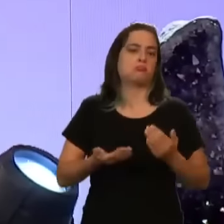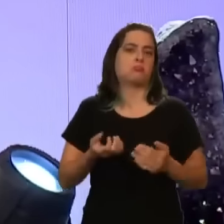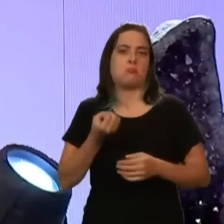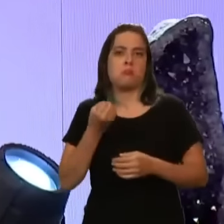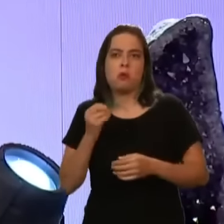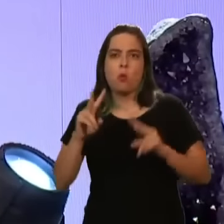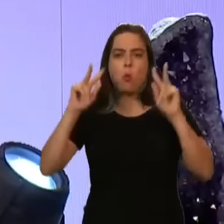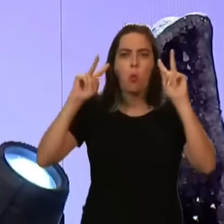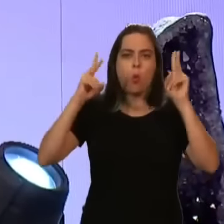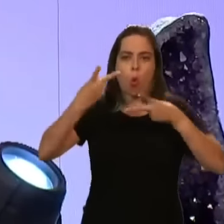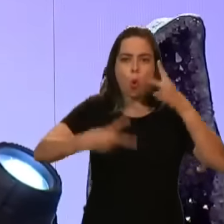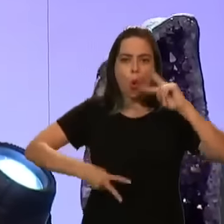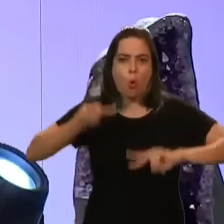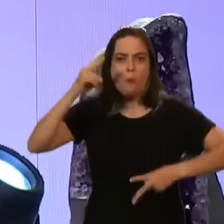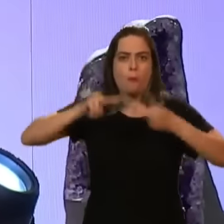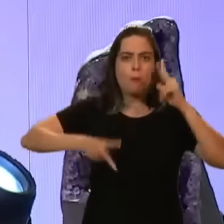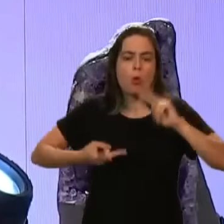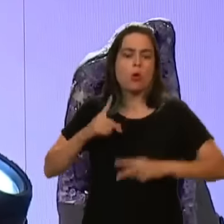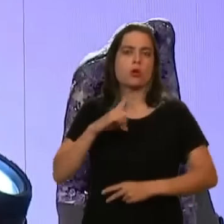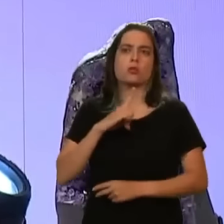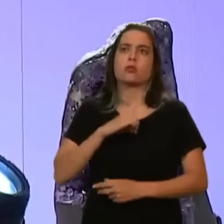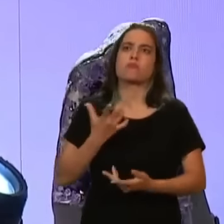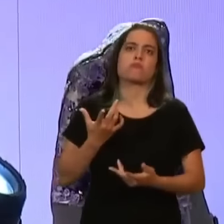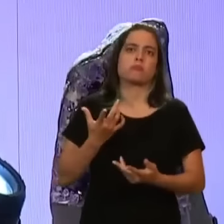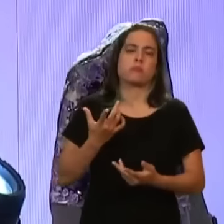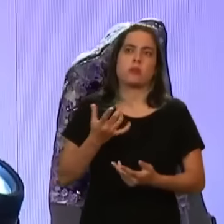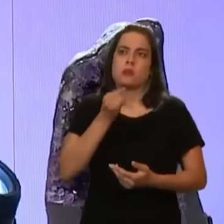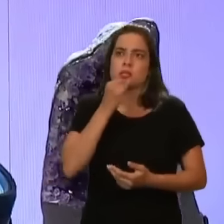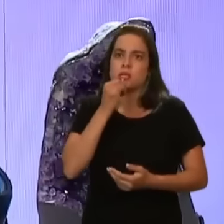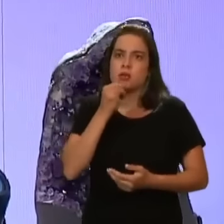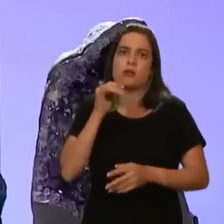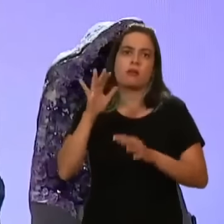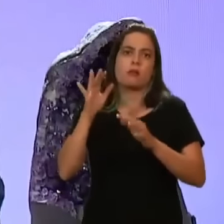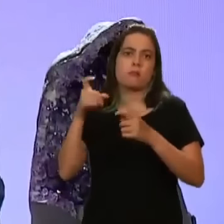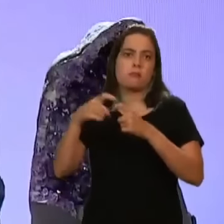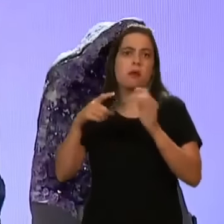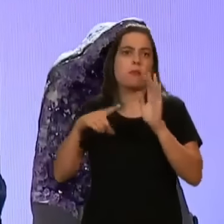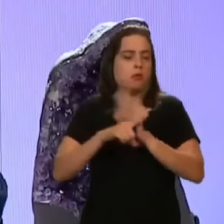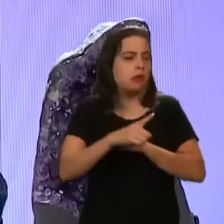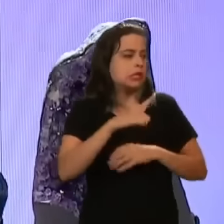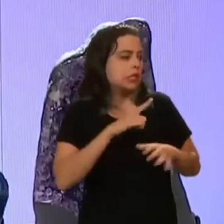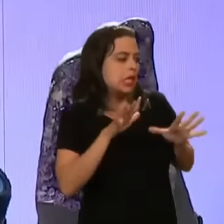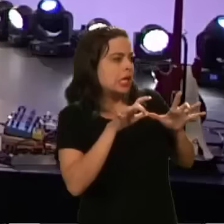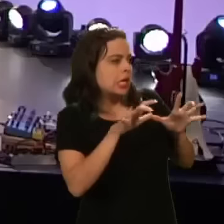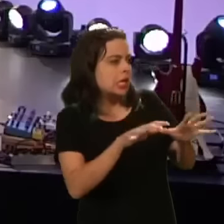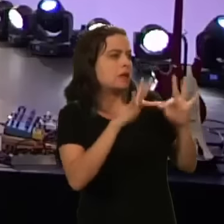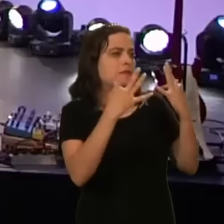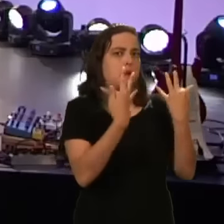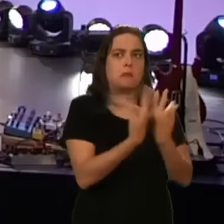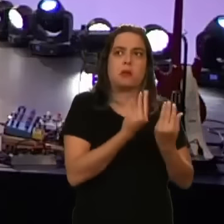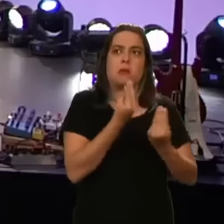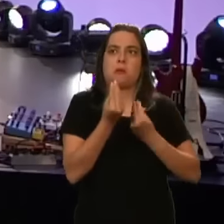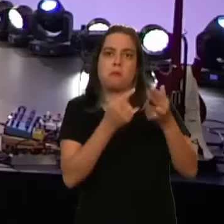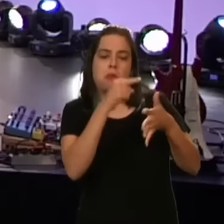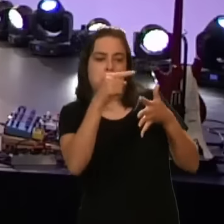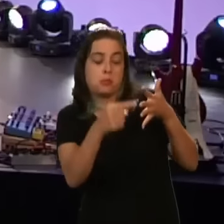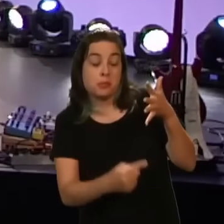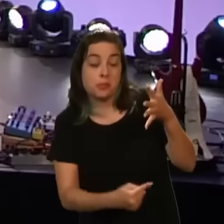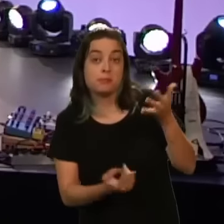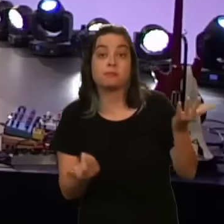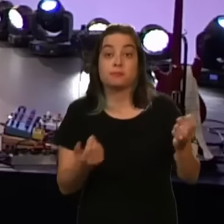reposição hormonal. Aí já pergunta, tem caso, né, de câncer na sua família? Porque se tiver, não sei o que lá, você corre mais... Blá, blá, blá.